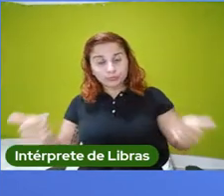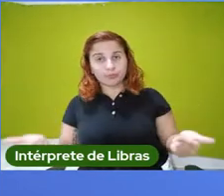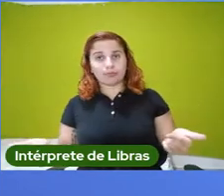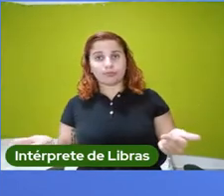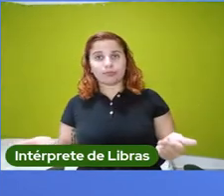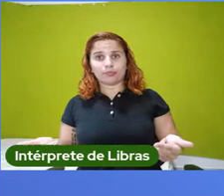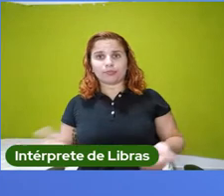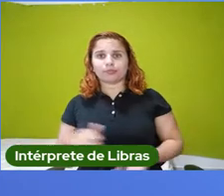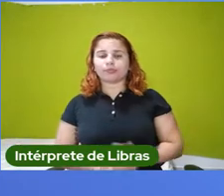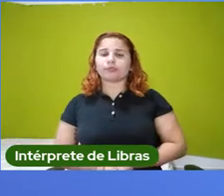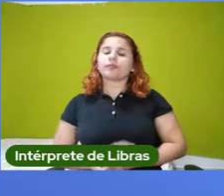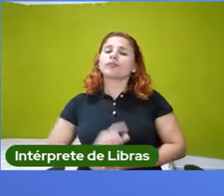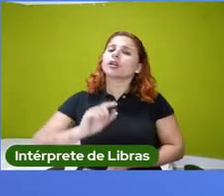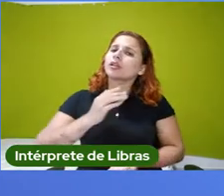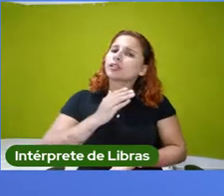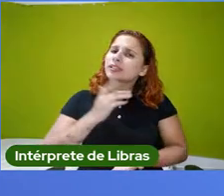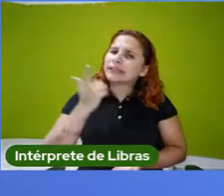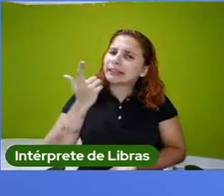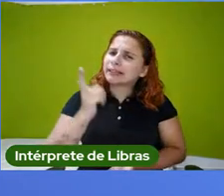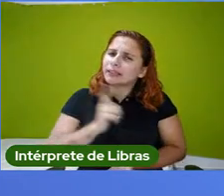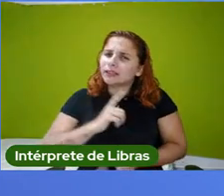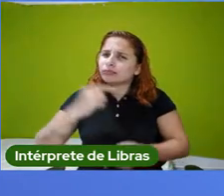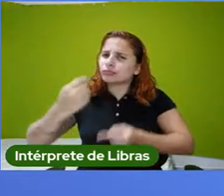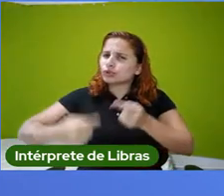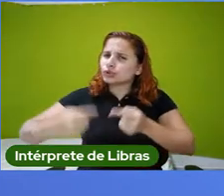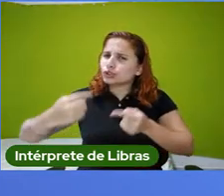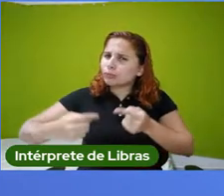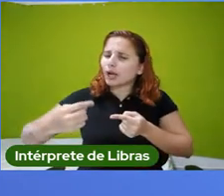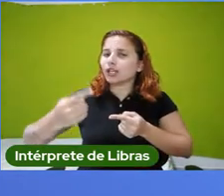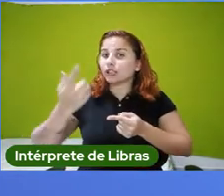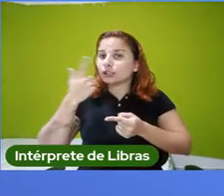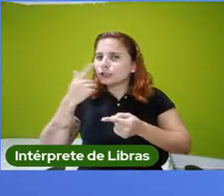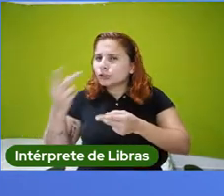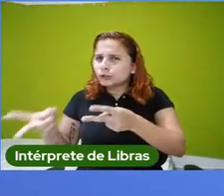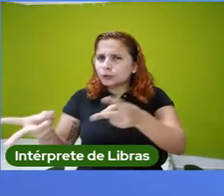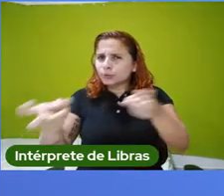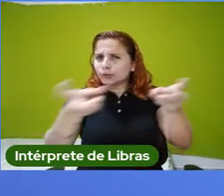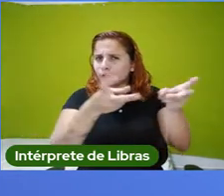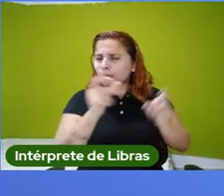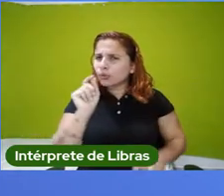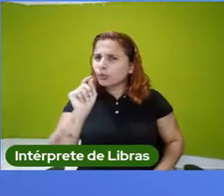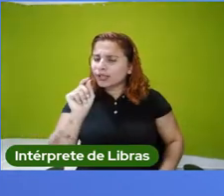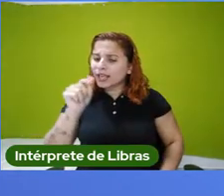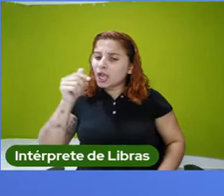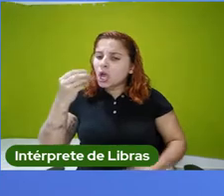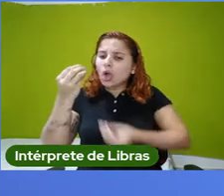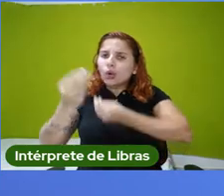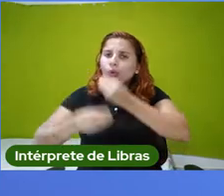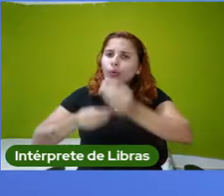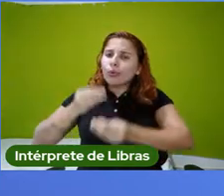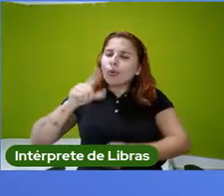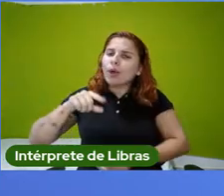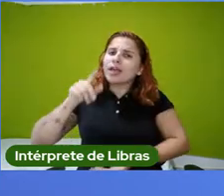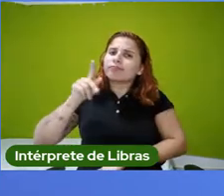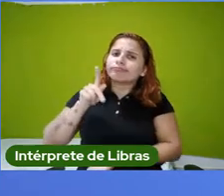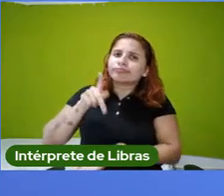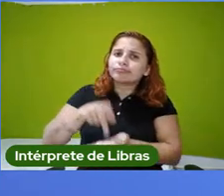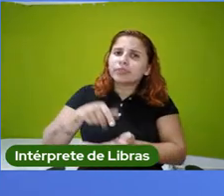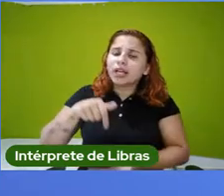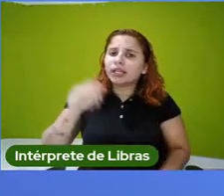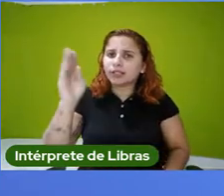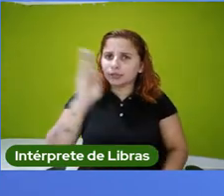sobre essa temática, e a gente conversava exatamente sobre isso. Se a gente olhar para a realidade brasileira, nós temos